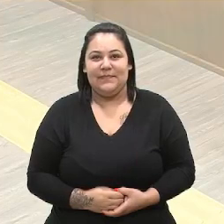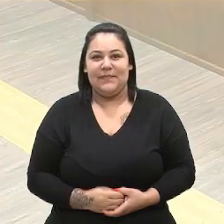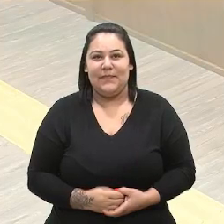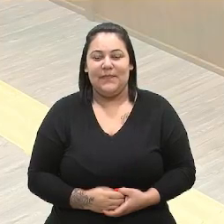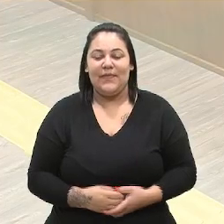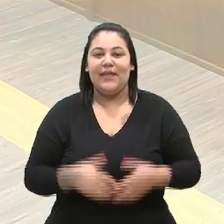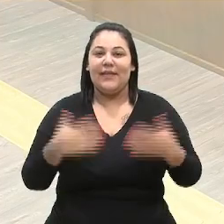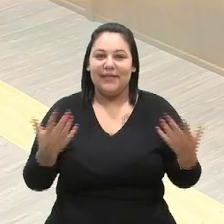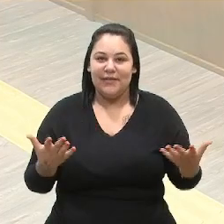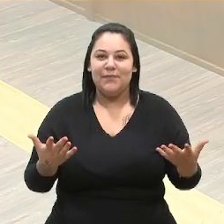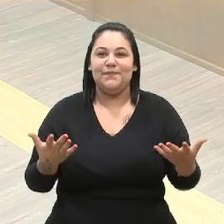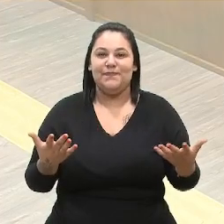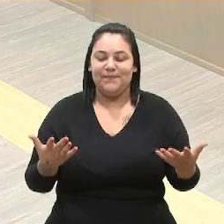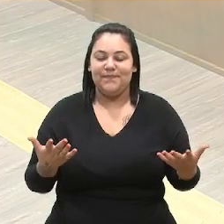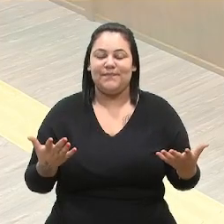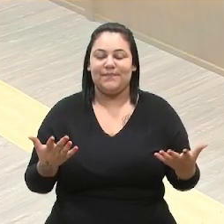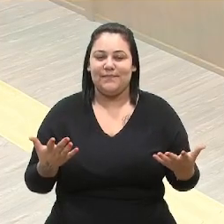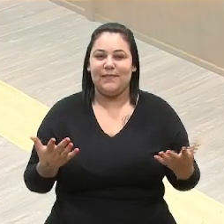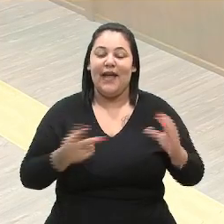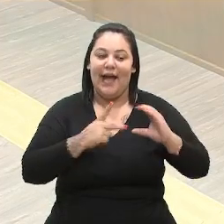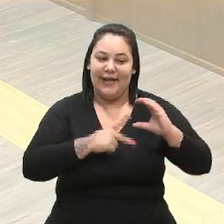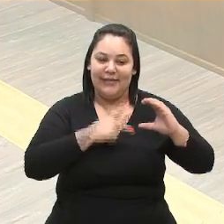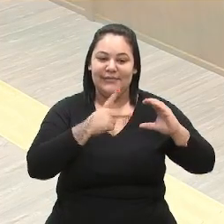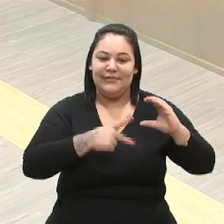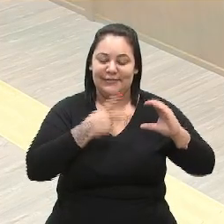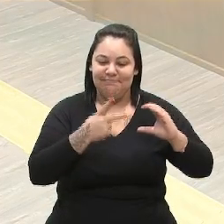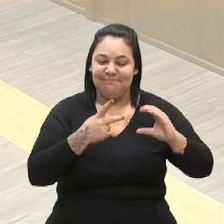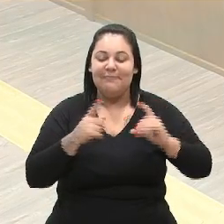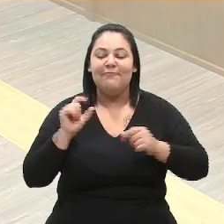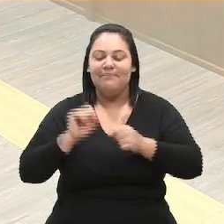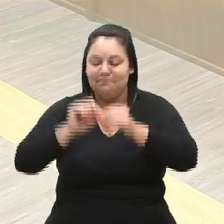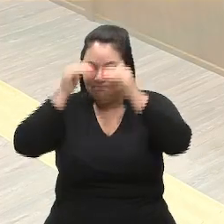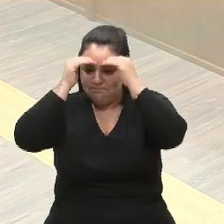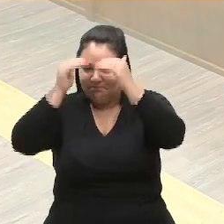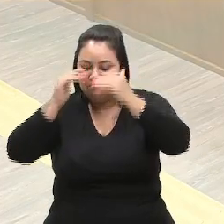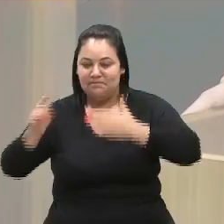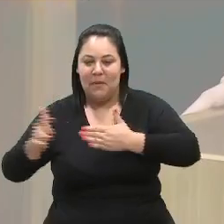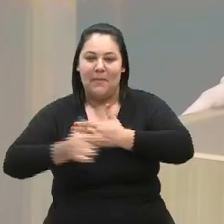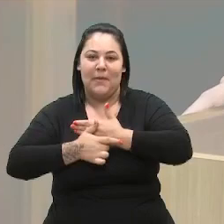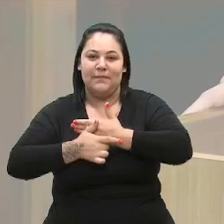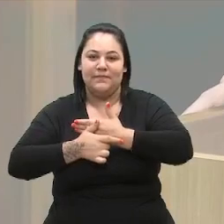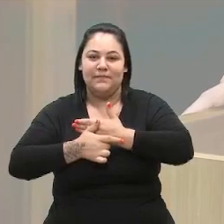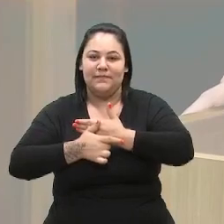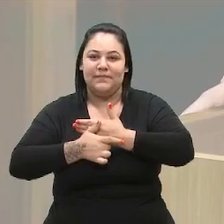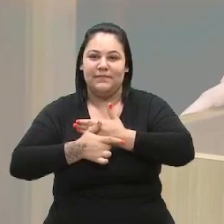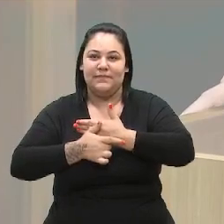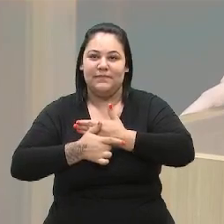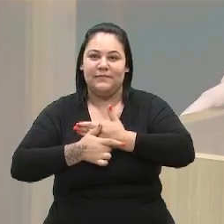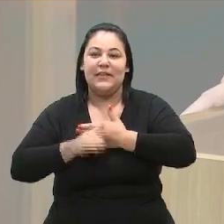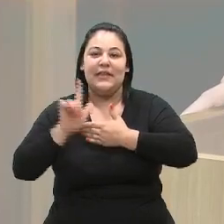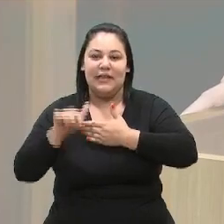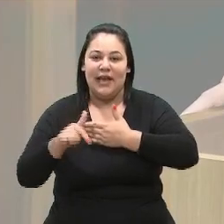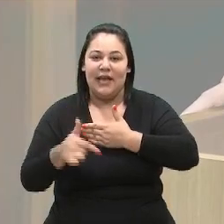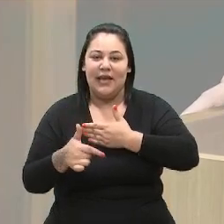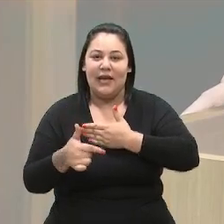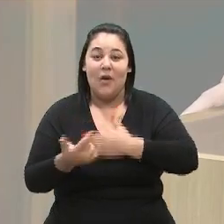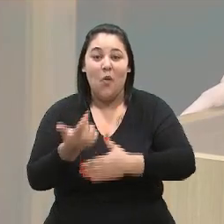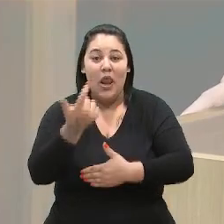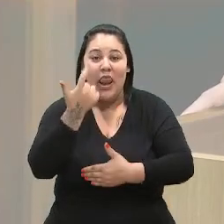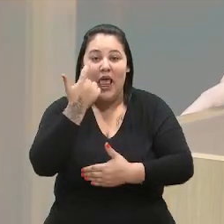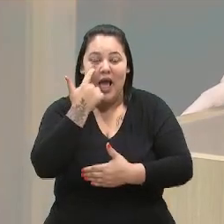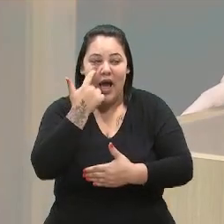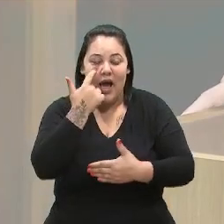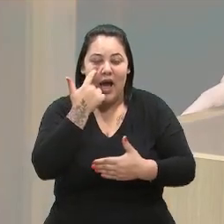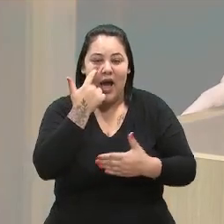essa casa faz nada mais do que o seu papel, né, que é conferir a vossa entidade que cumpre um